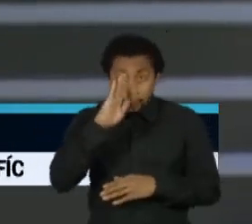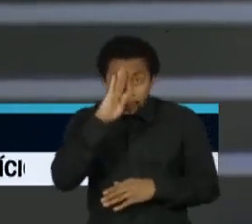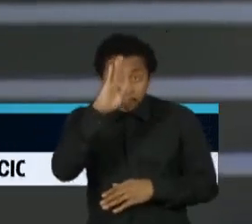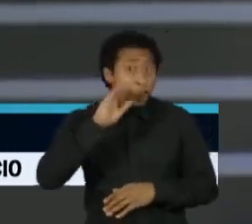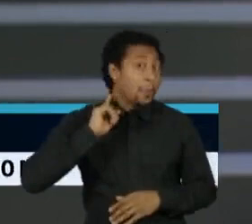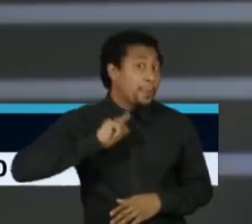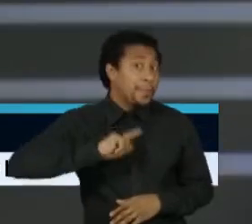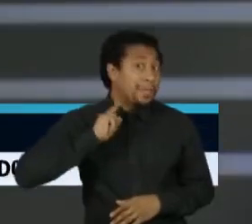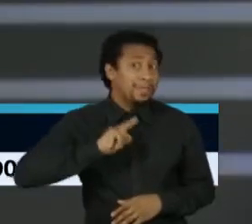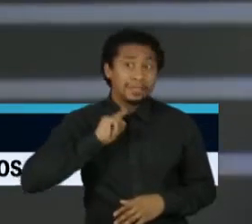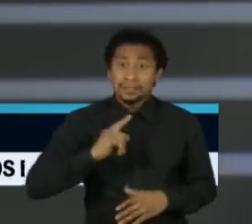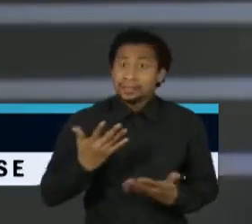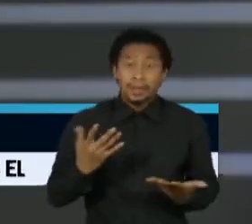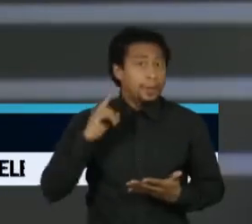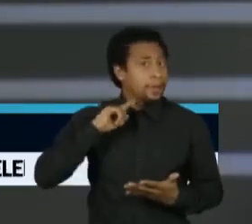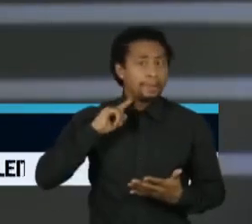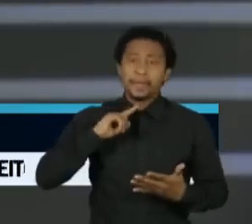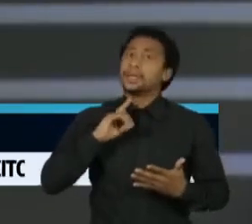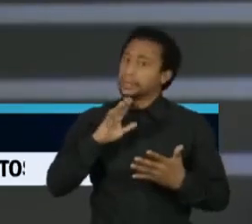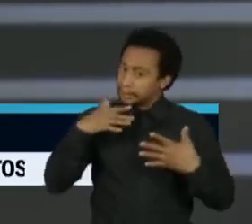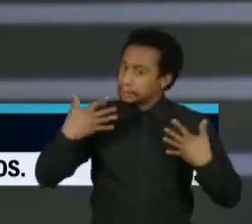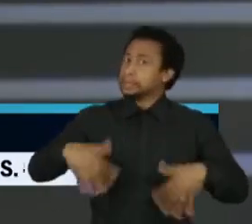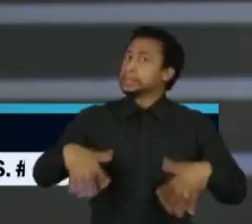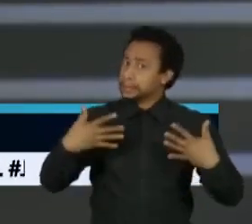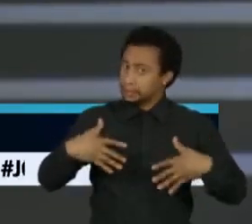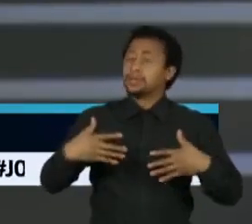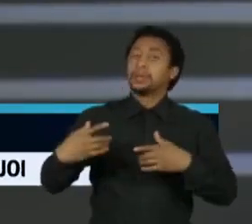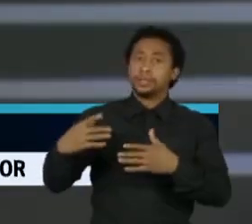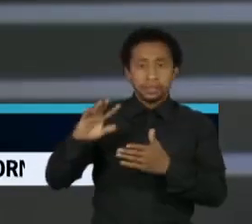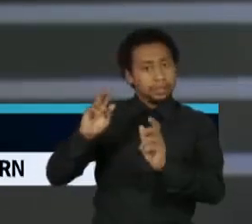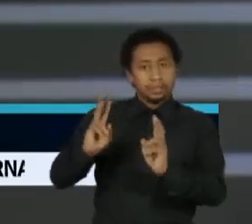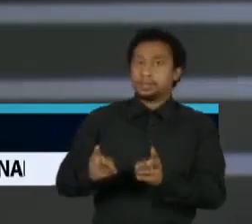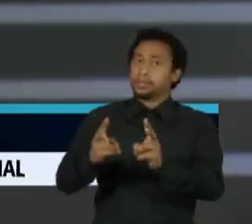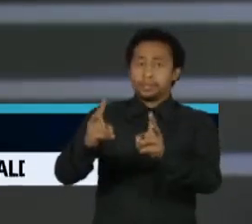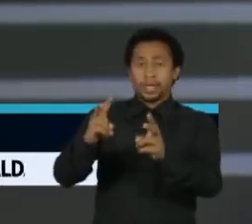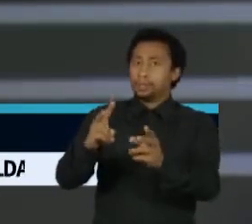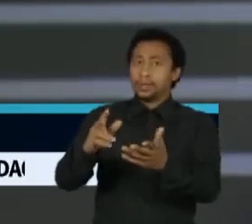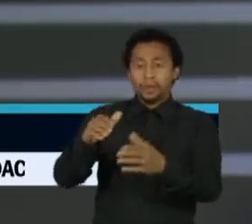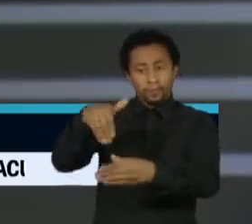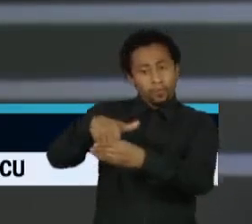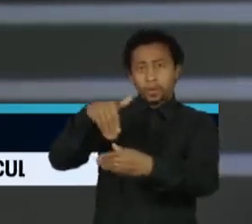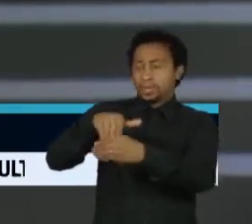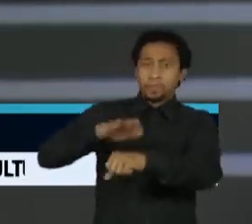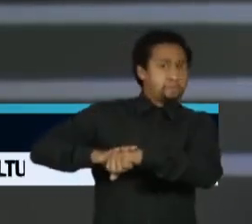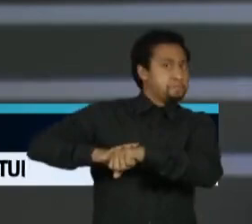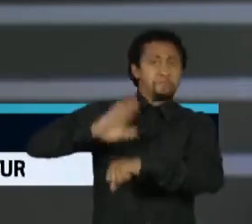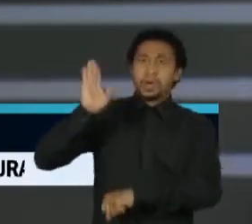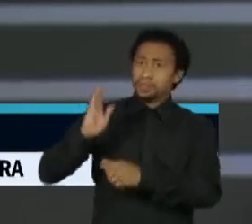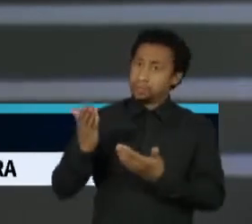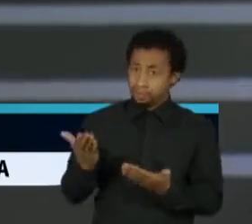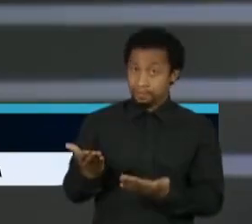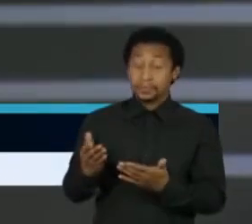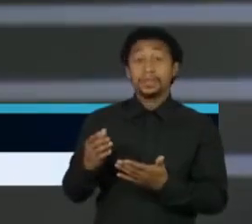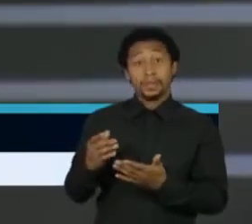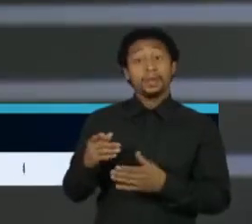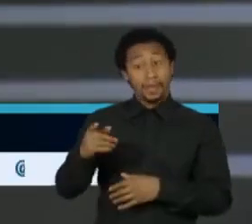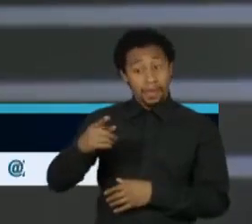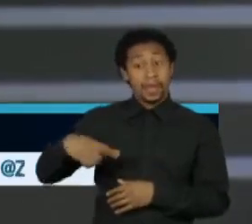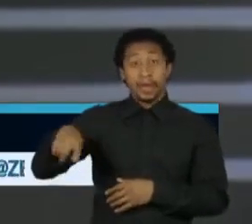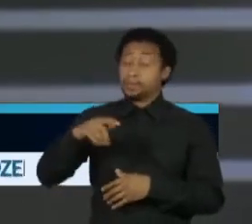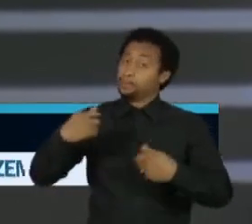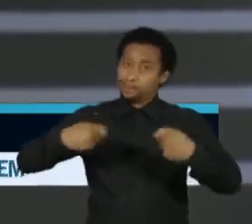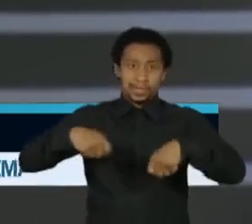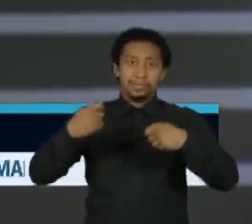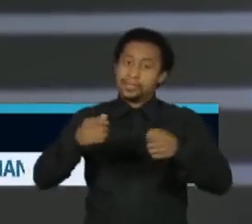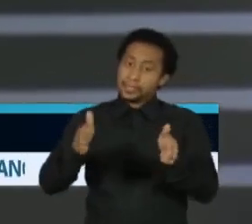que é o considerado o estado-chave, né, das eleições no Brasil, é tido por esses candidatos como estratégico.